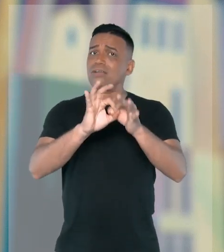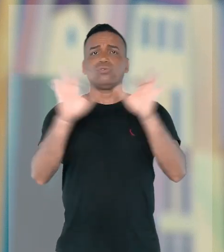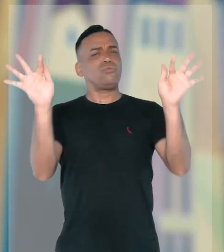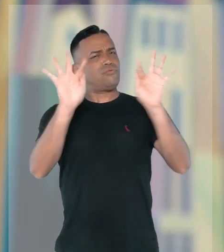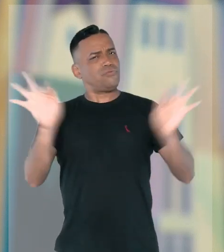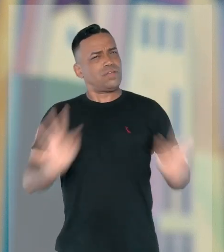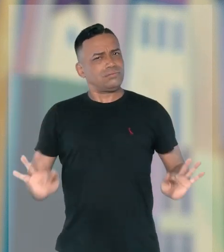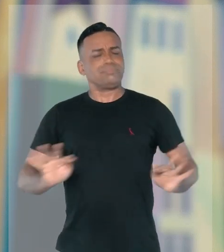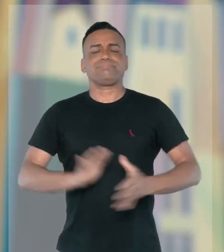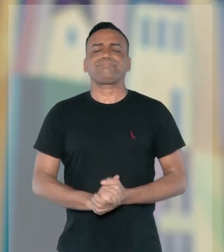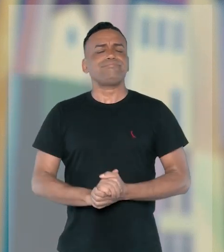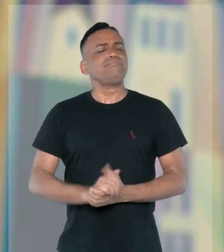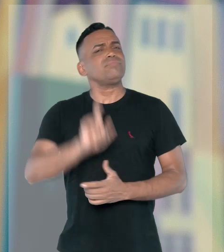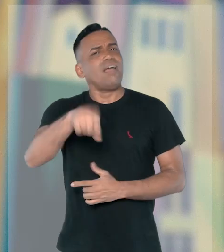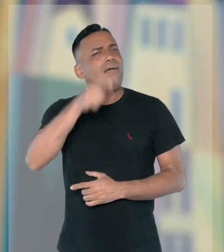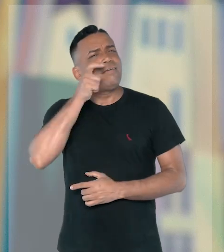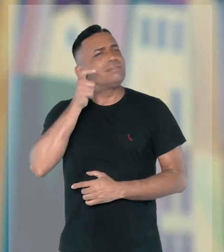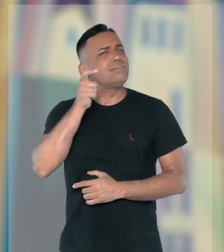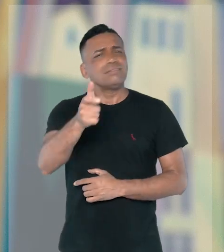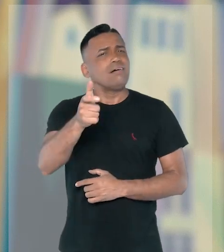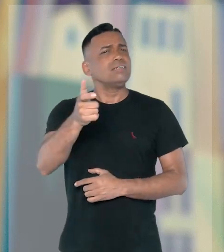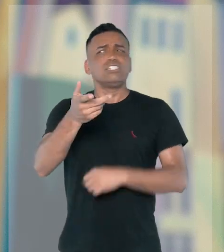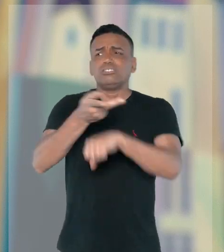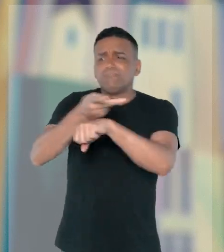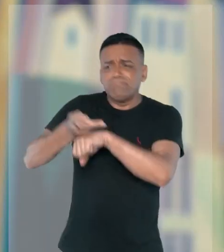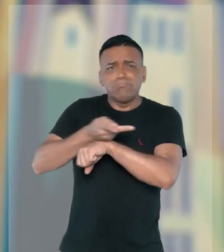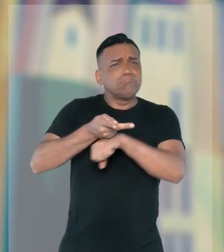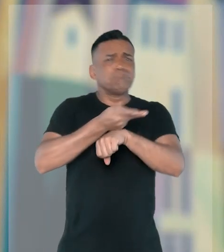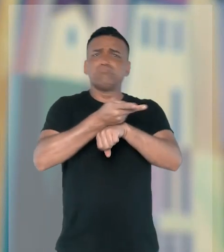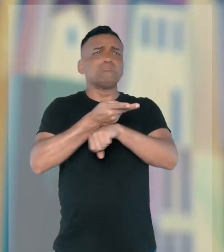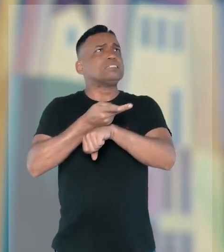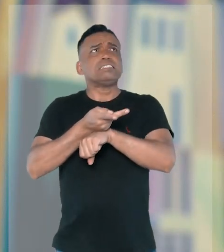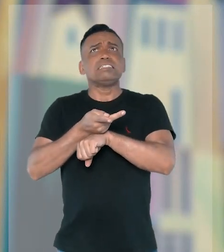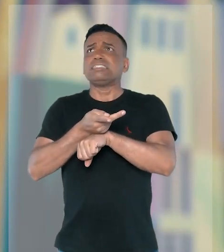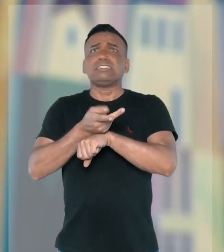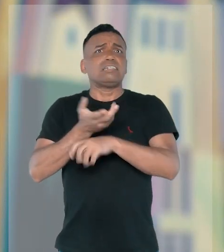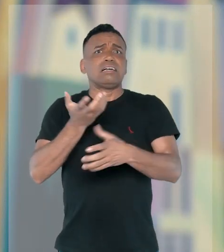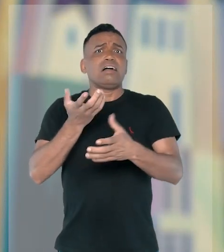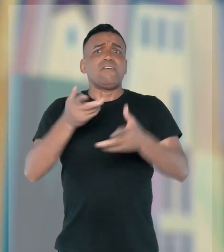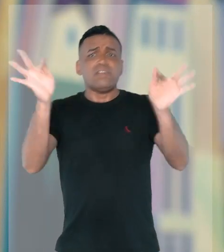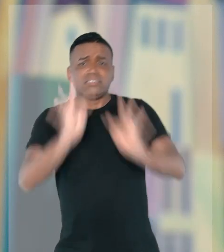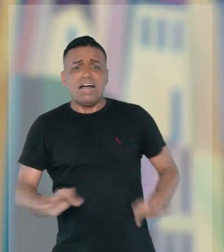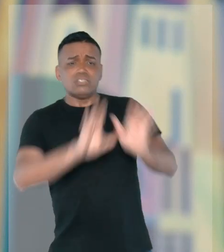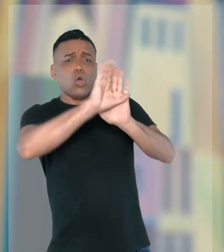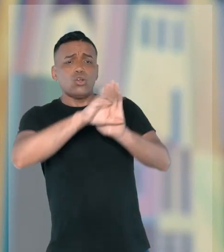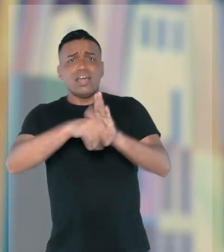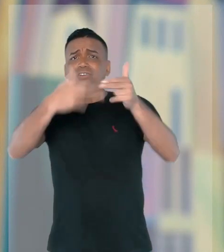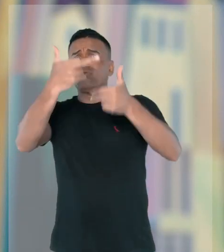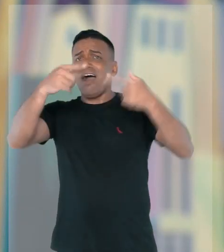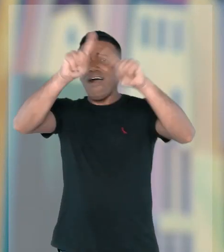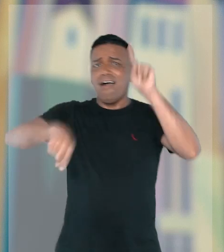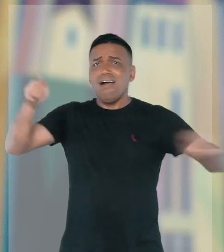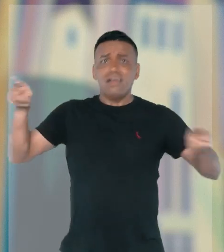interessante que essa busca de felicidade em seus diferentes conceitos percorre a história